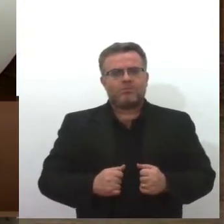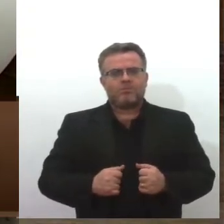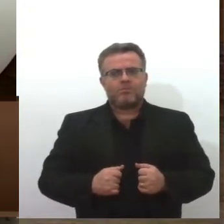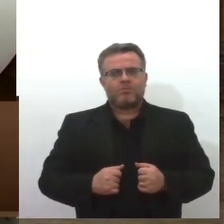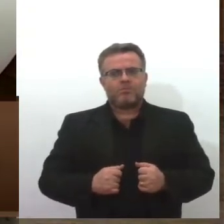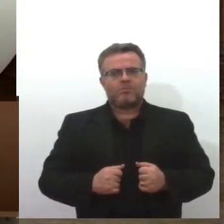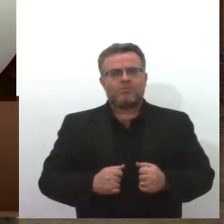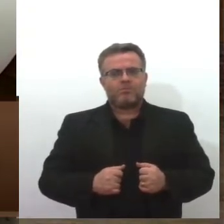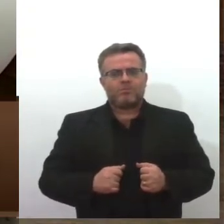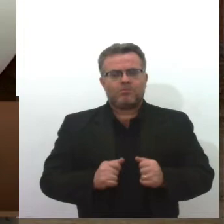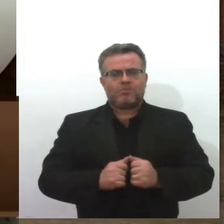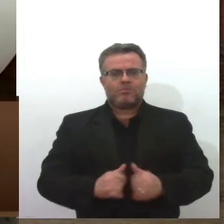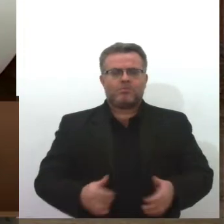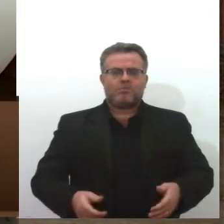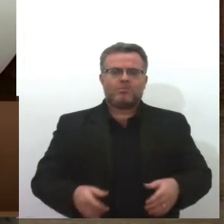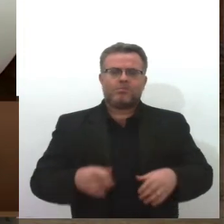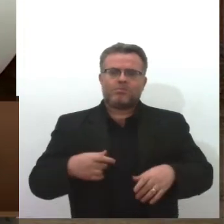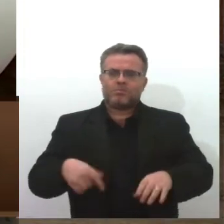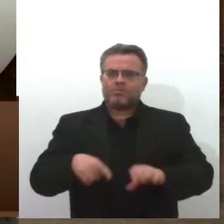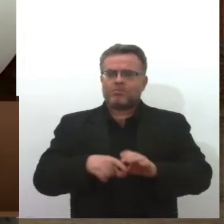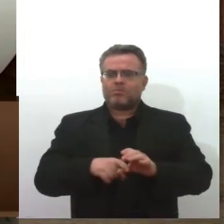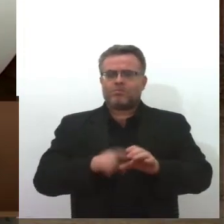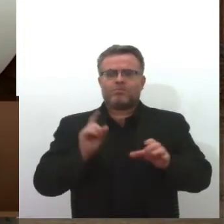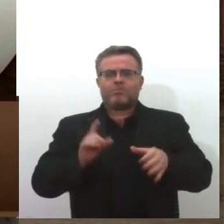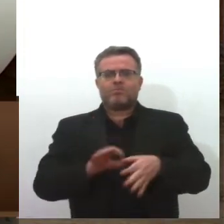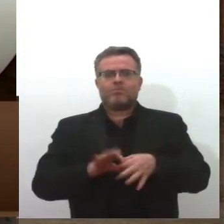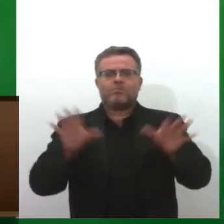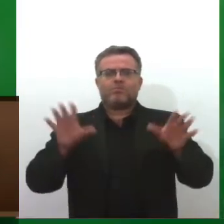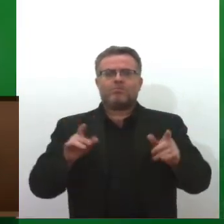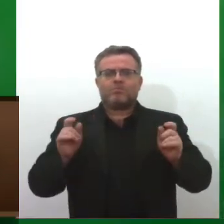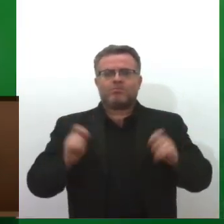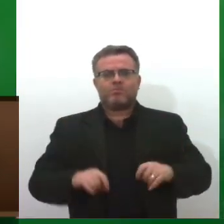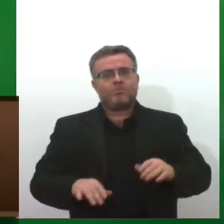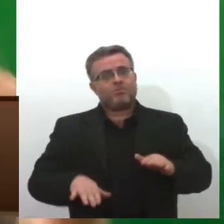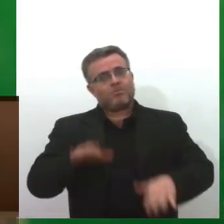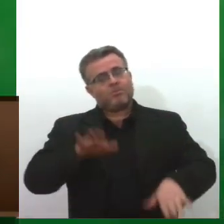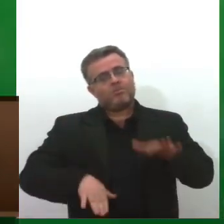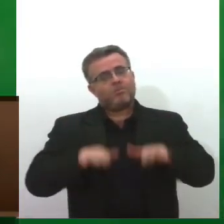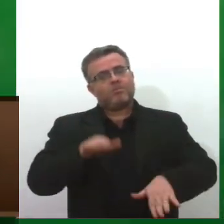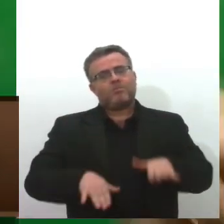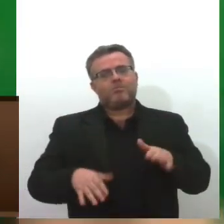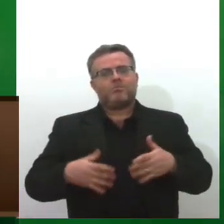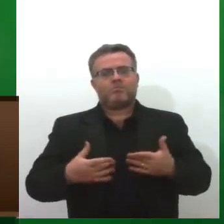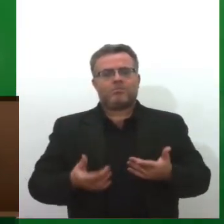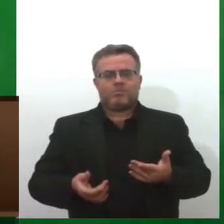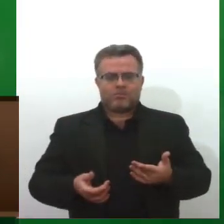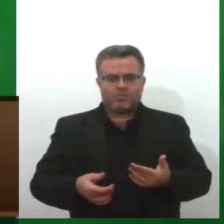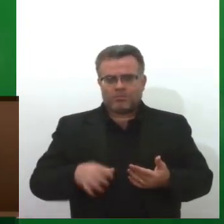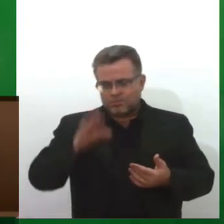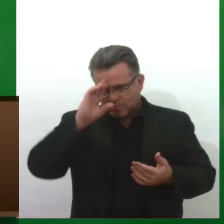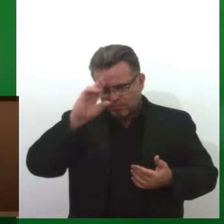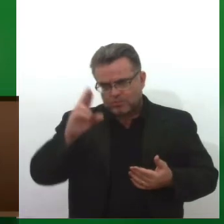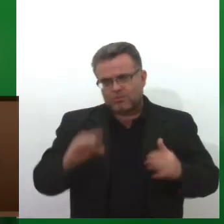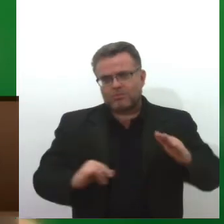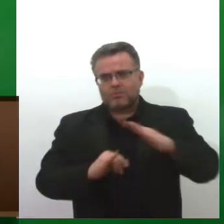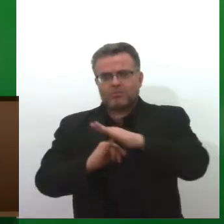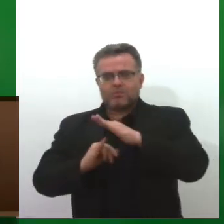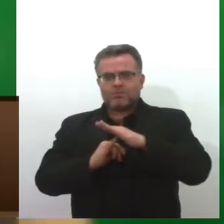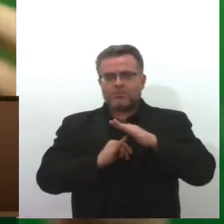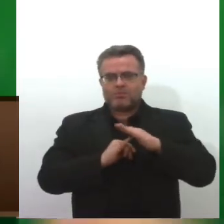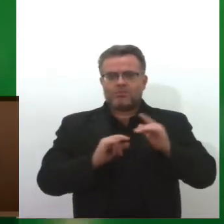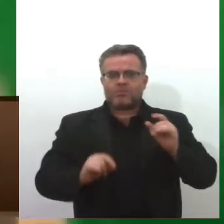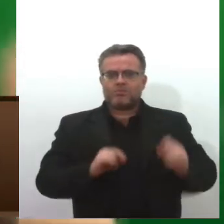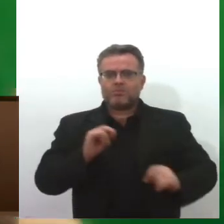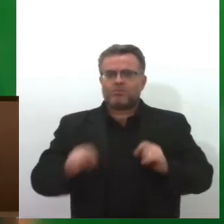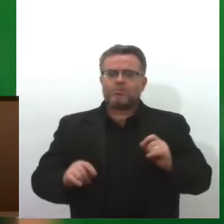Olha, o crédito, ele é muito relativo. Os bancos, as instituições financeiras, ela tem